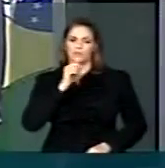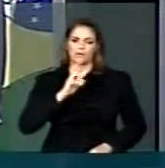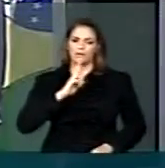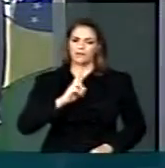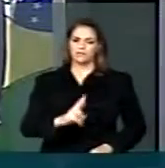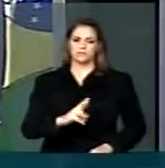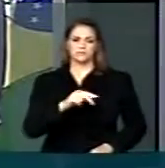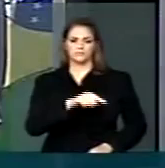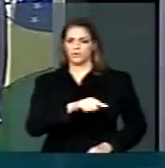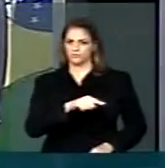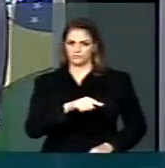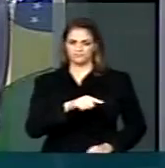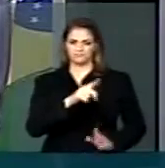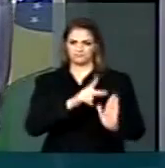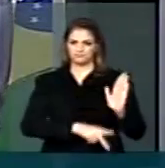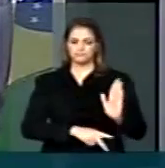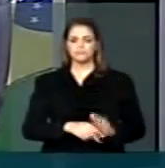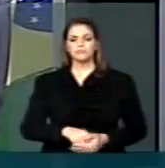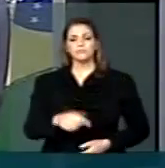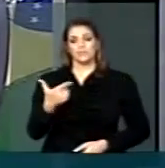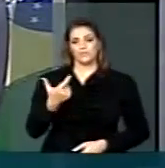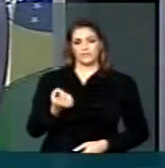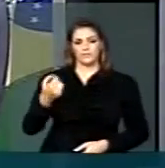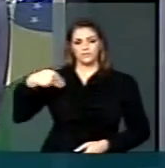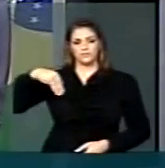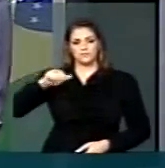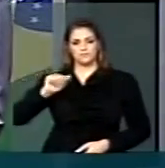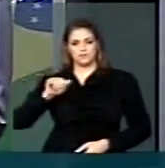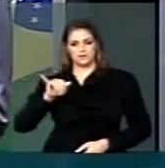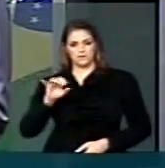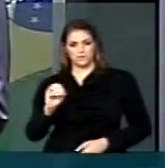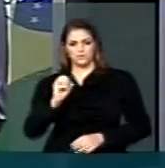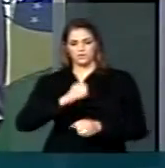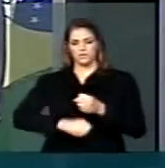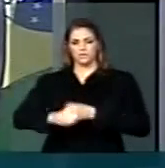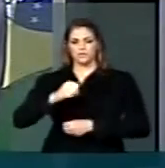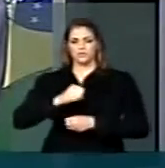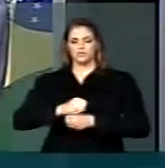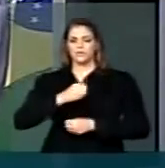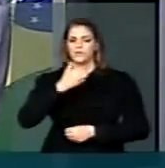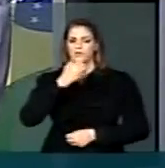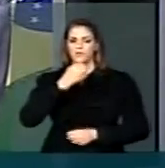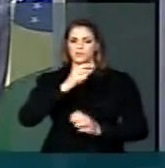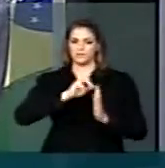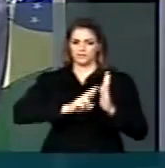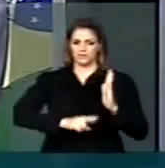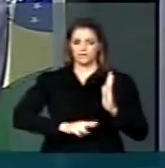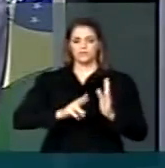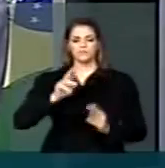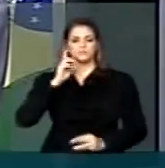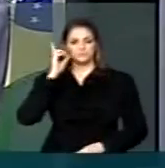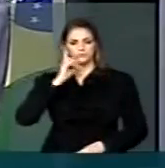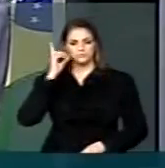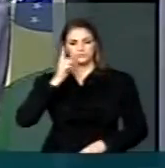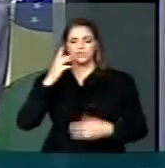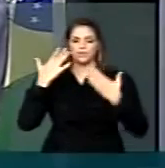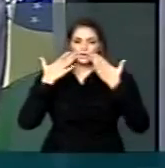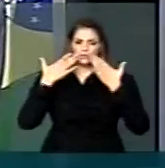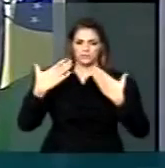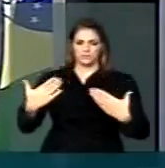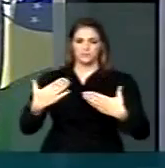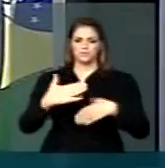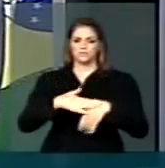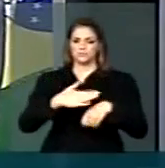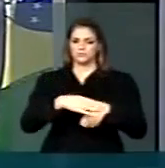aquele colegiado. Em 20 de maio do ano passado, o relator pela comissão especial, deputado Carlos Sampaio, apresentou no seu